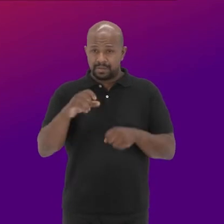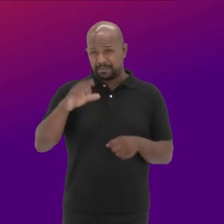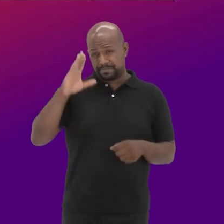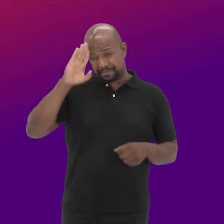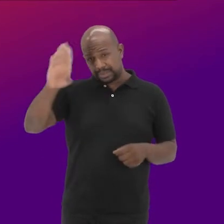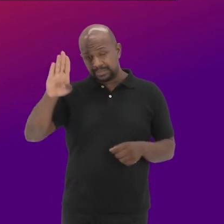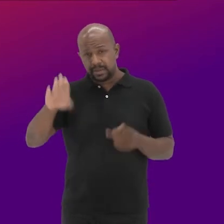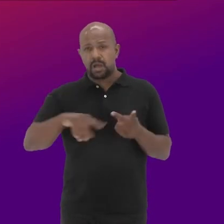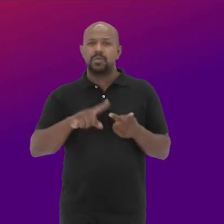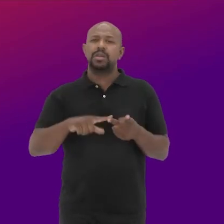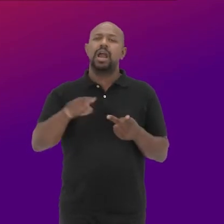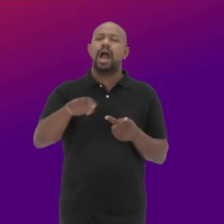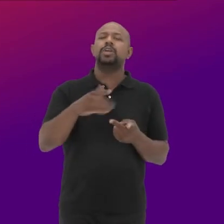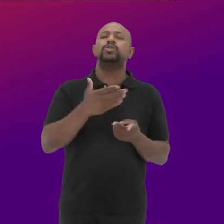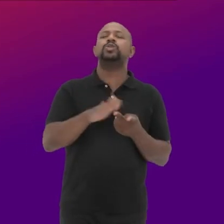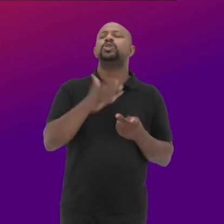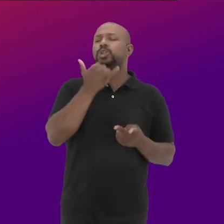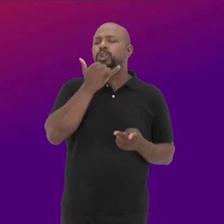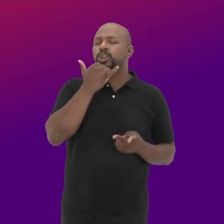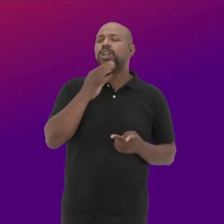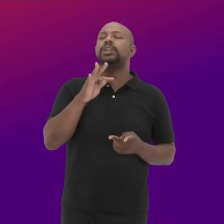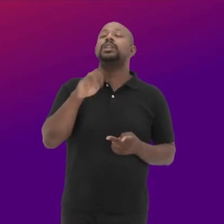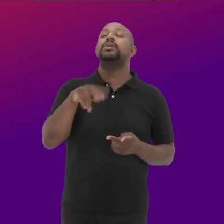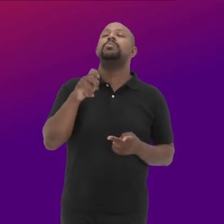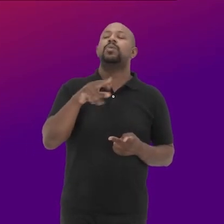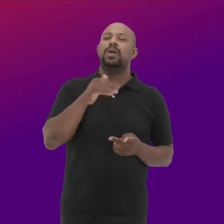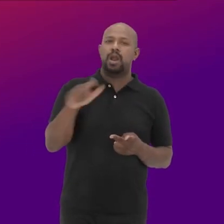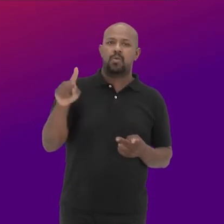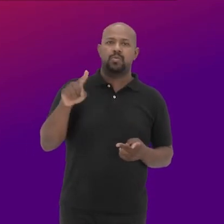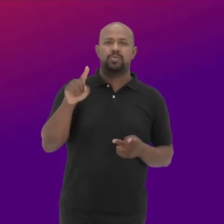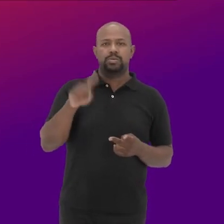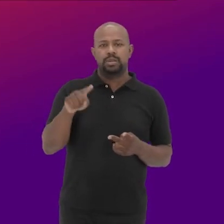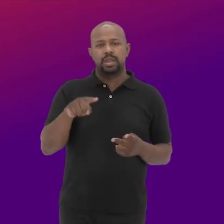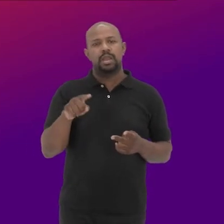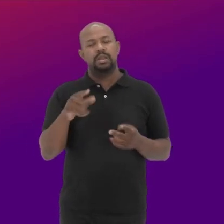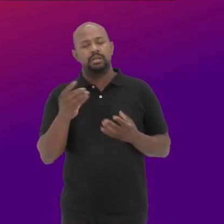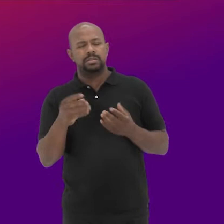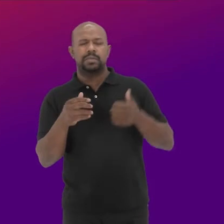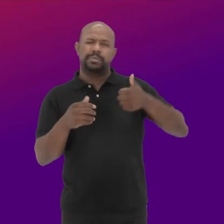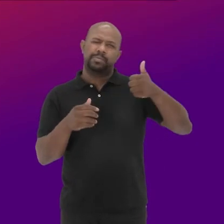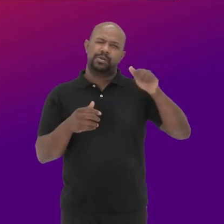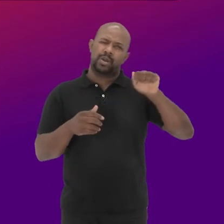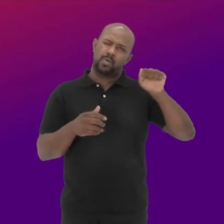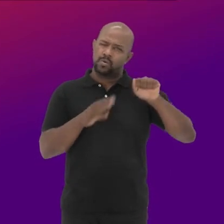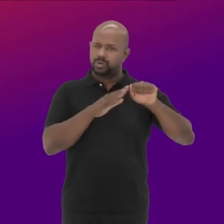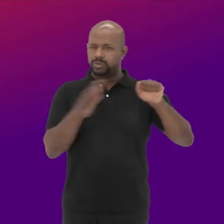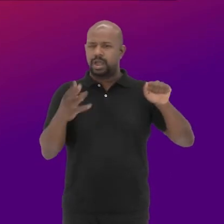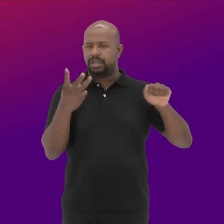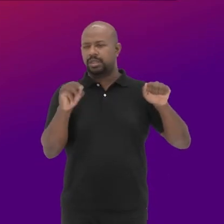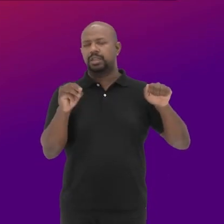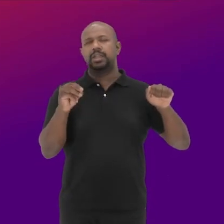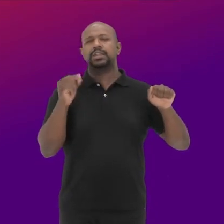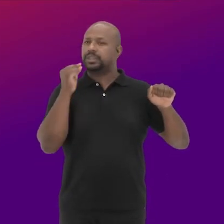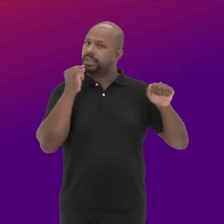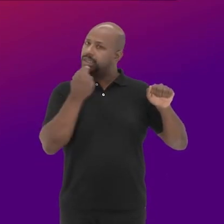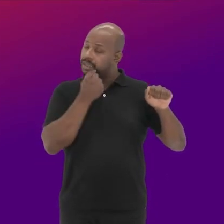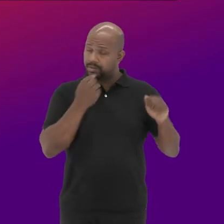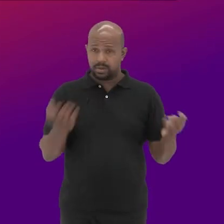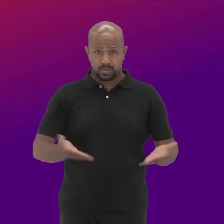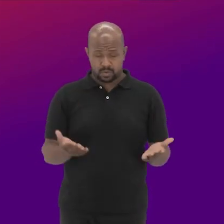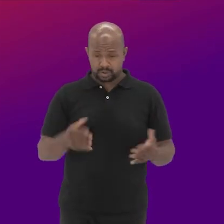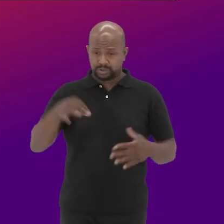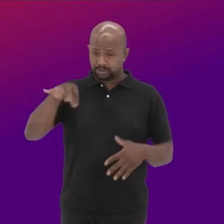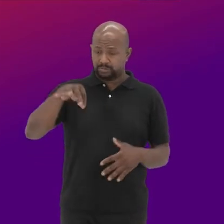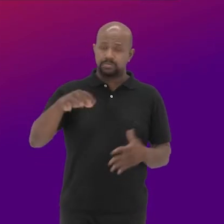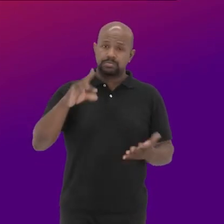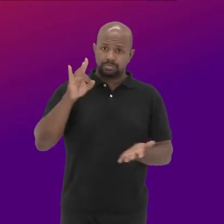temporão, que vai ali do período de floração e pré-floração de 1º de agosto a 30 de setembro, ou seja, essa apólice